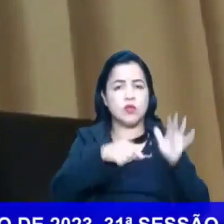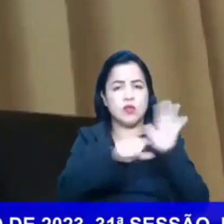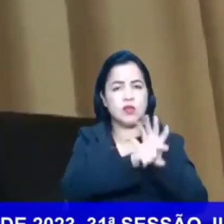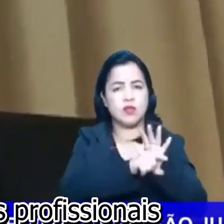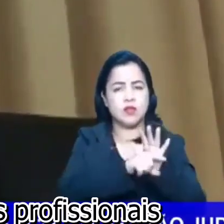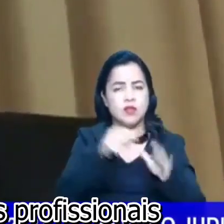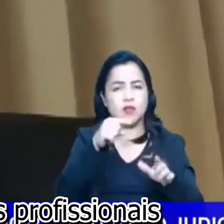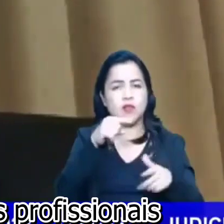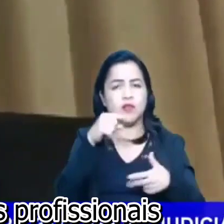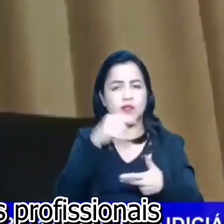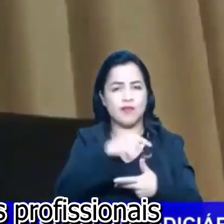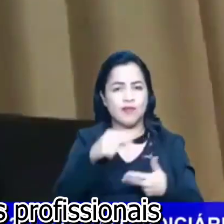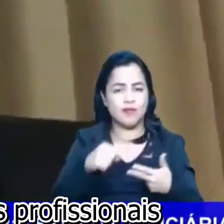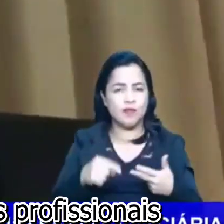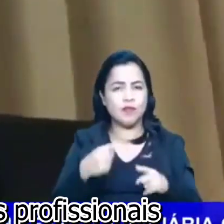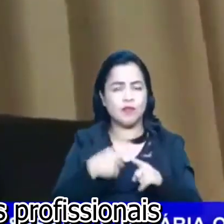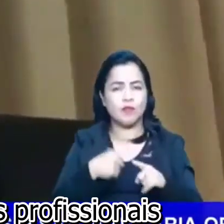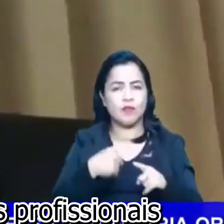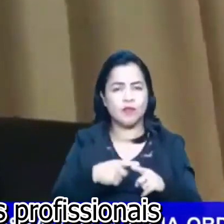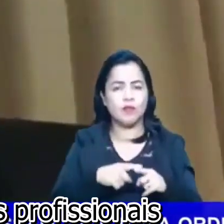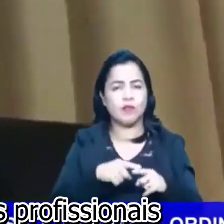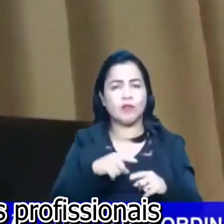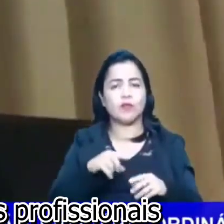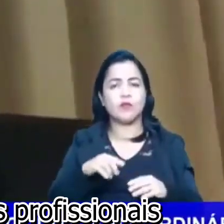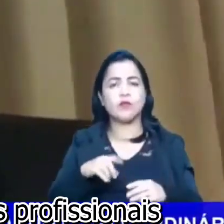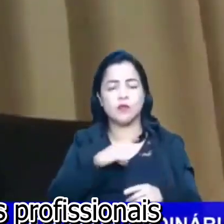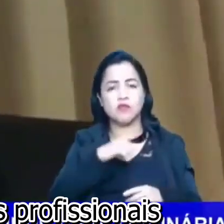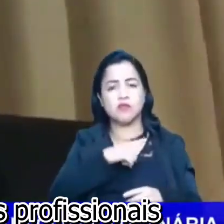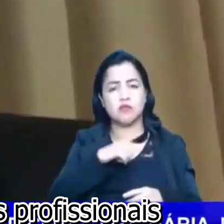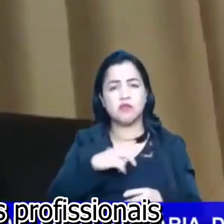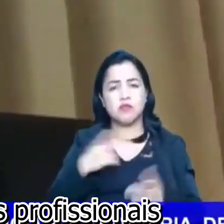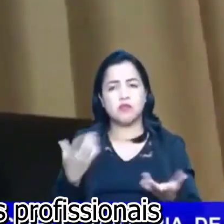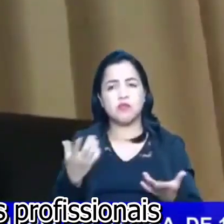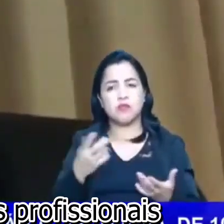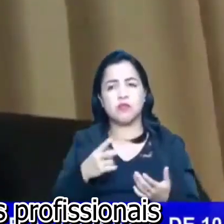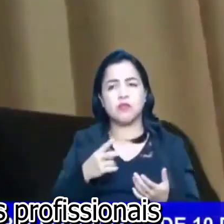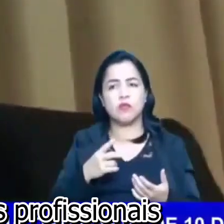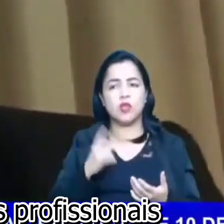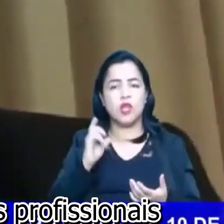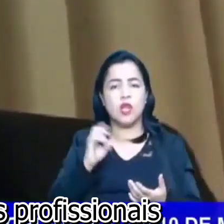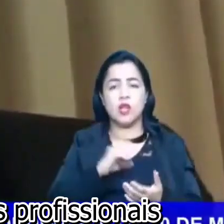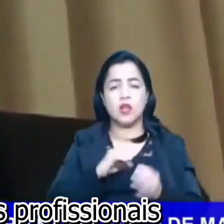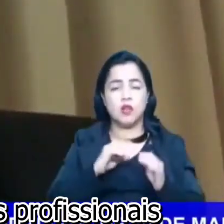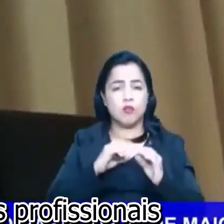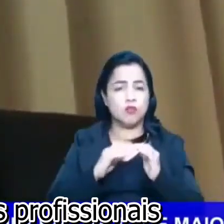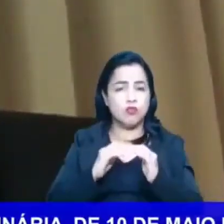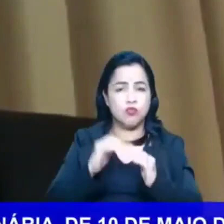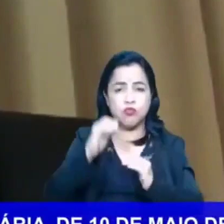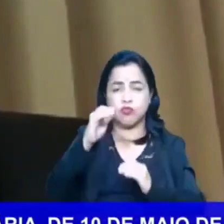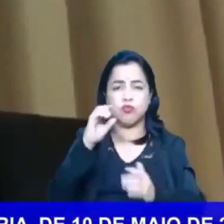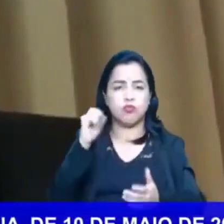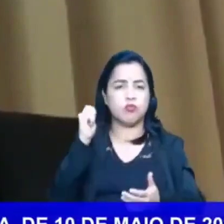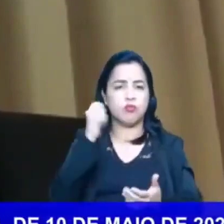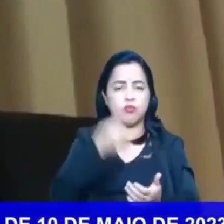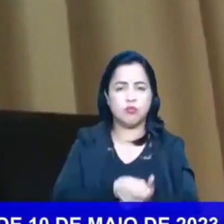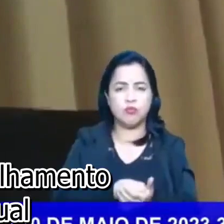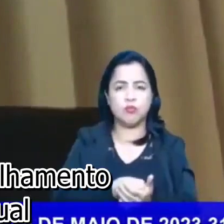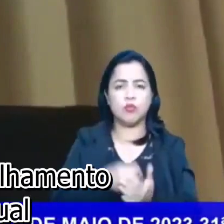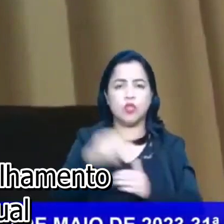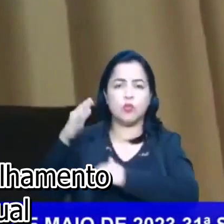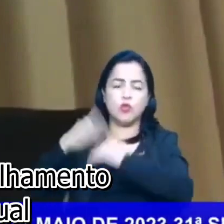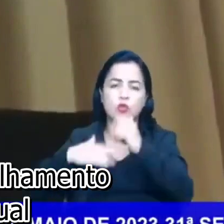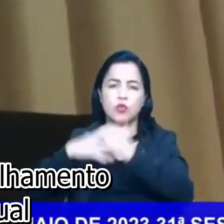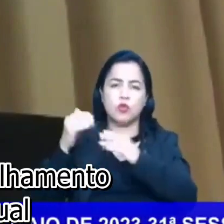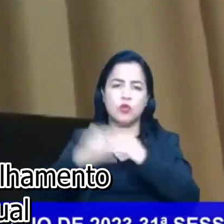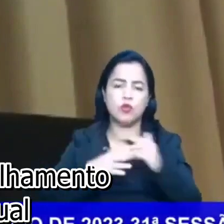economicidade, em razão dos altos valores, né, pagos aos profissionais de